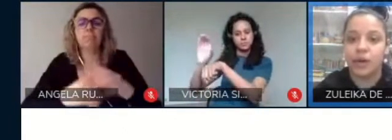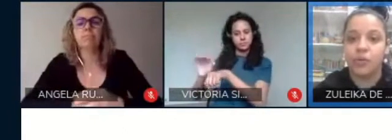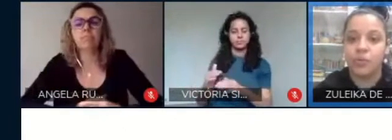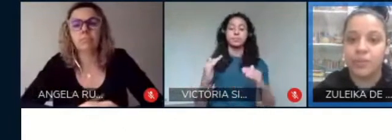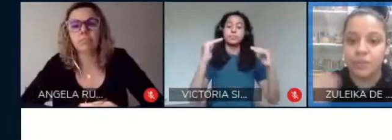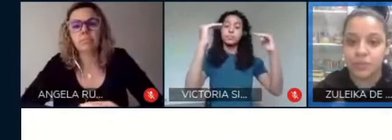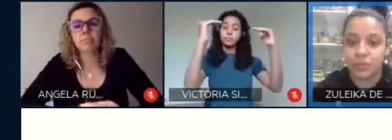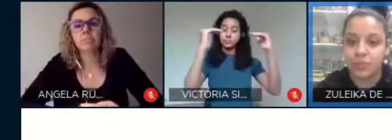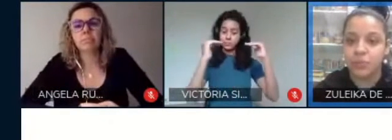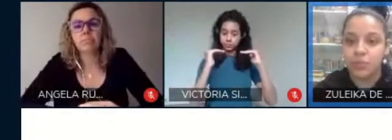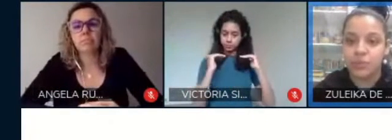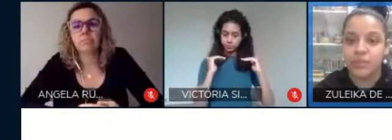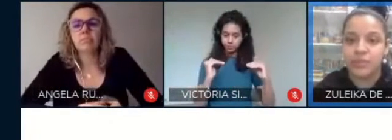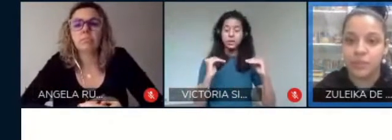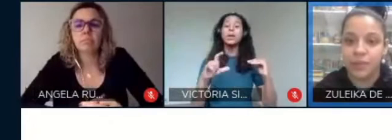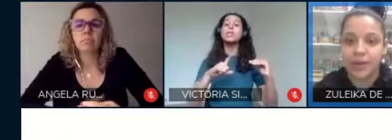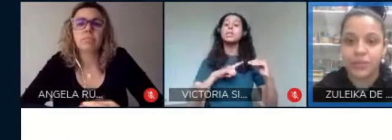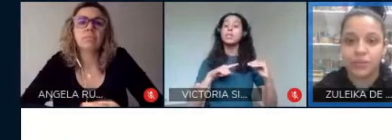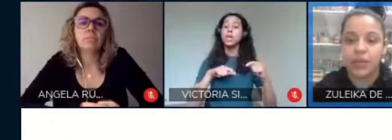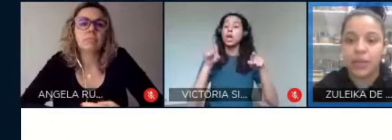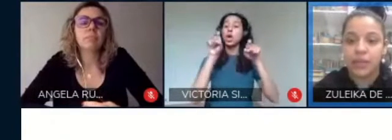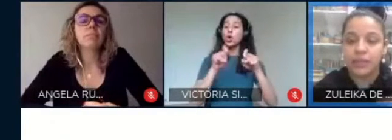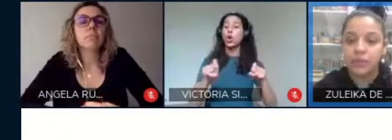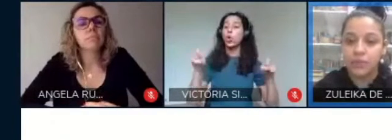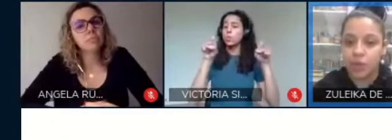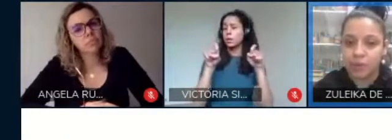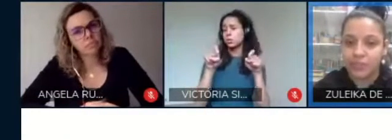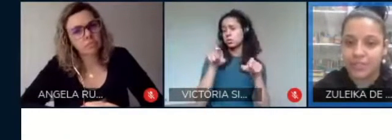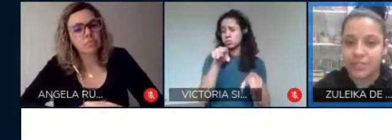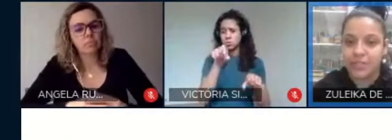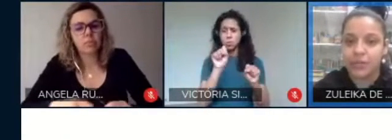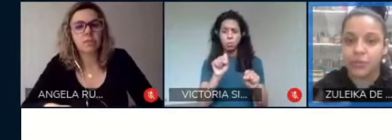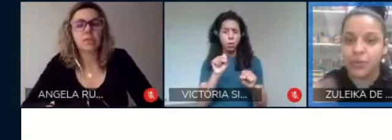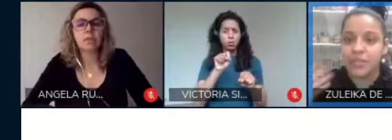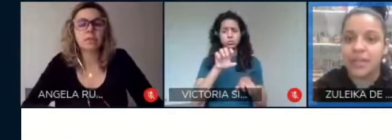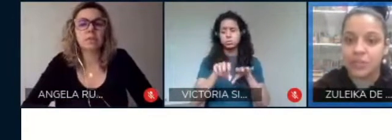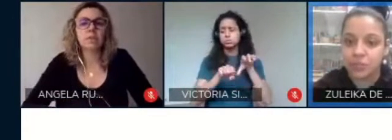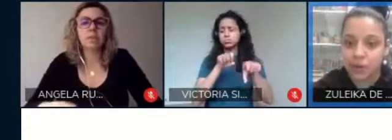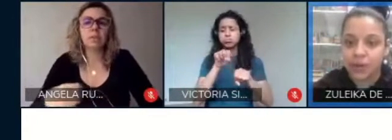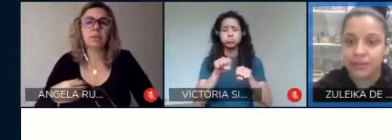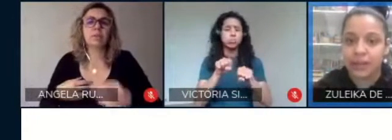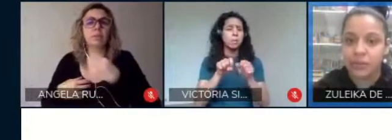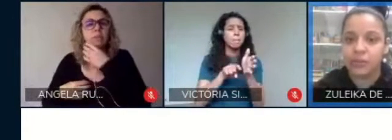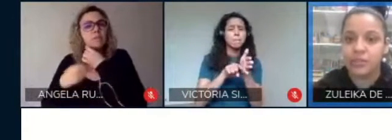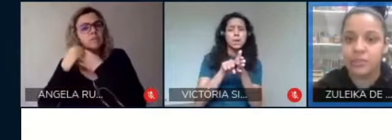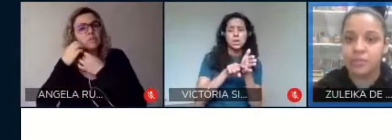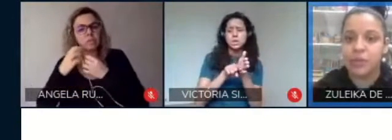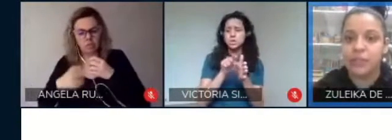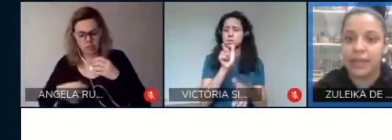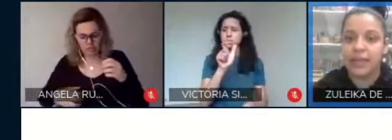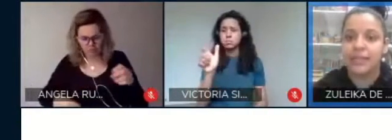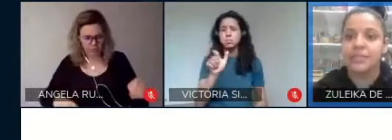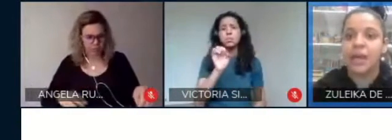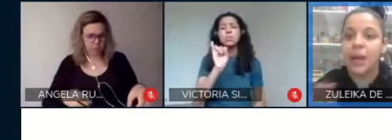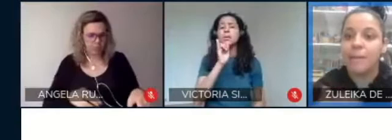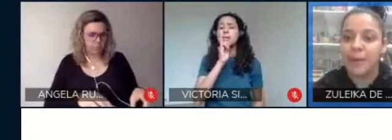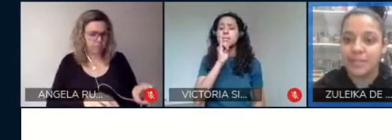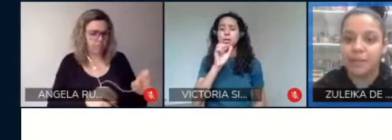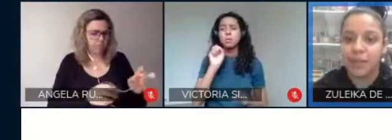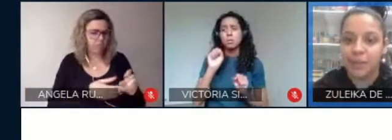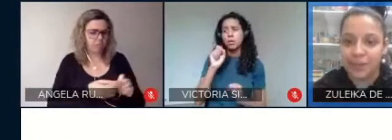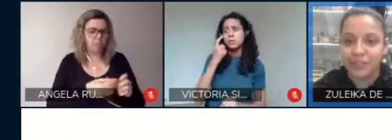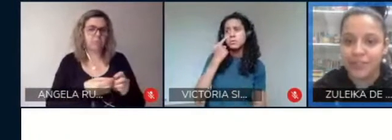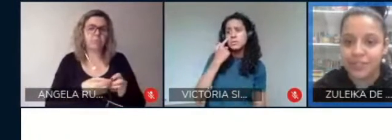né? Algumas pessoas usam esse espaço não só para fazer o acesso ao catálogo das